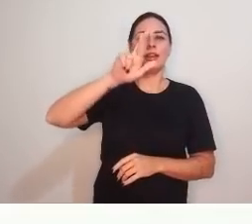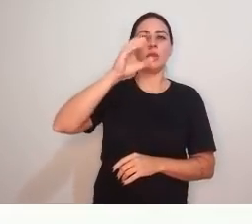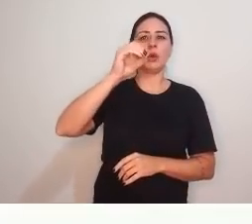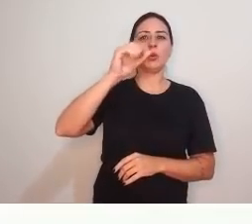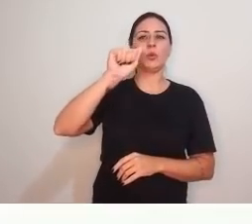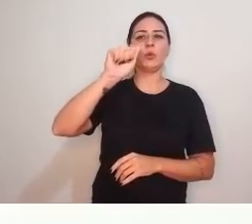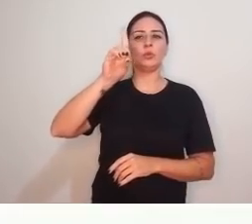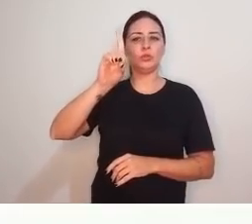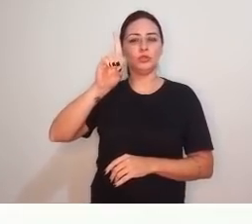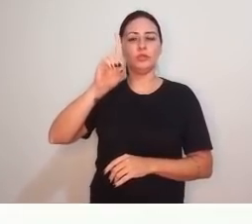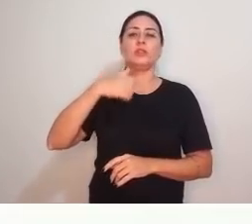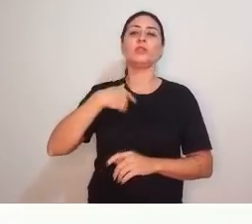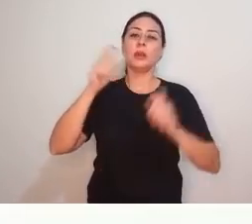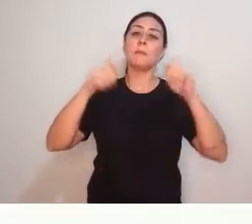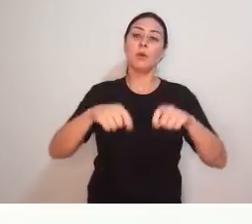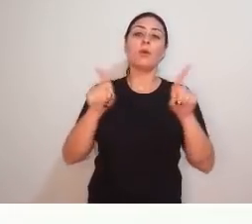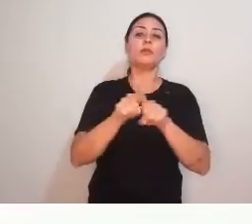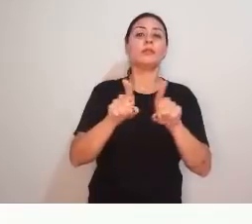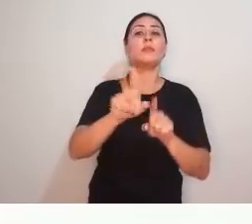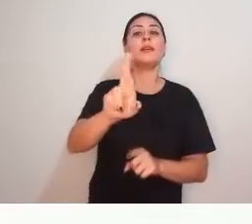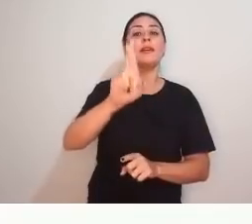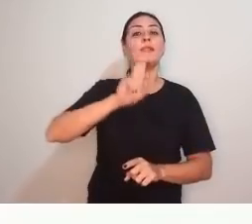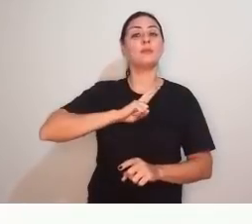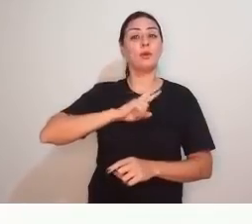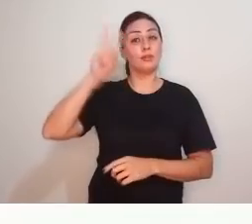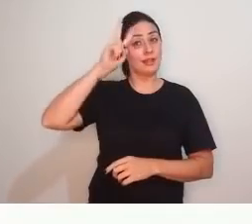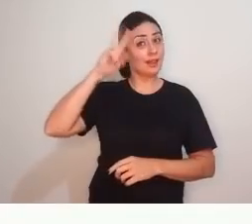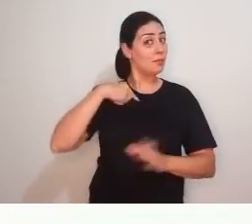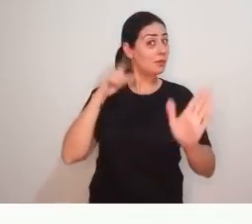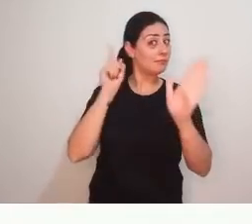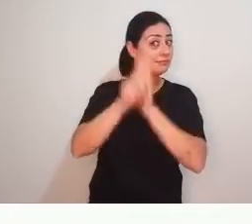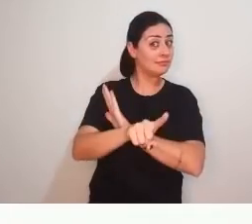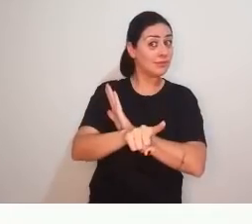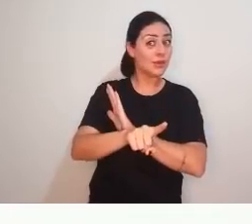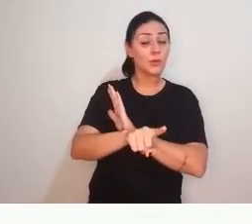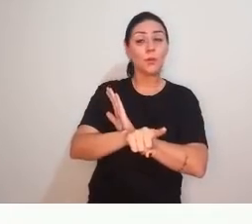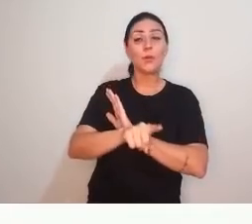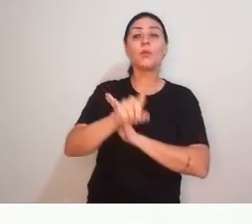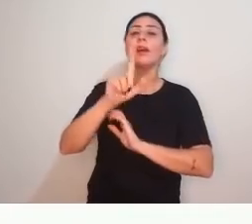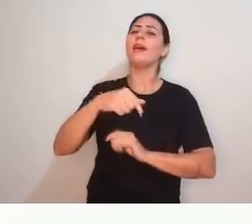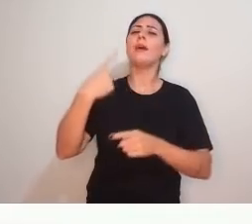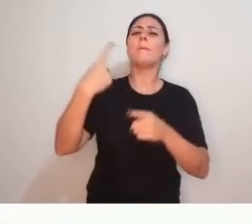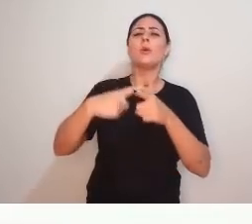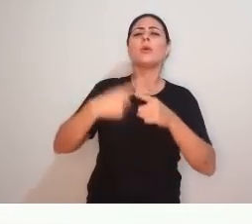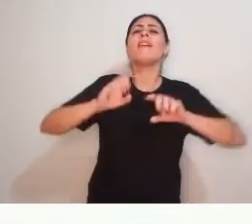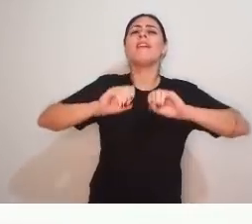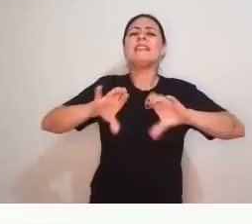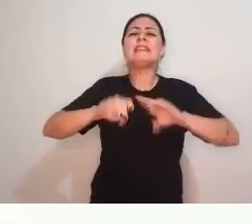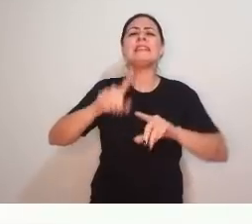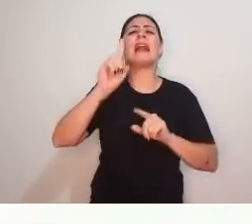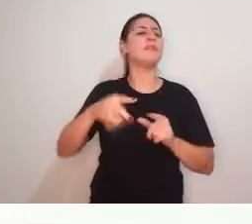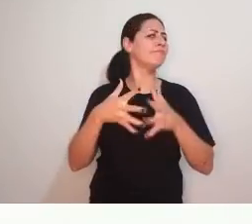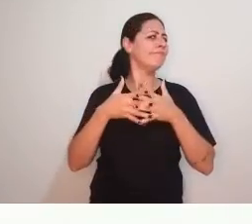aquela resposta daquela questão que eu passei, que era por que ensinar é tão complicado, tá? Lá